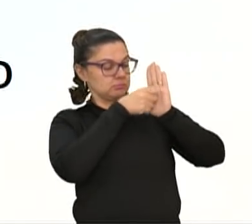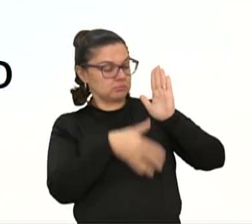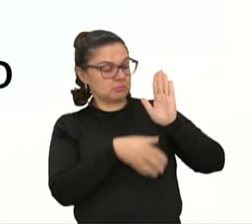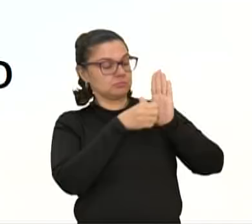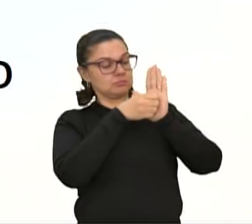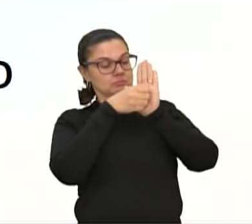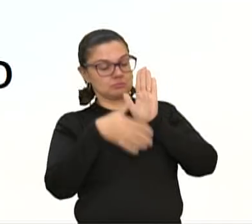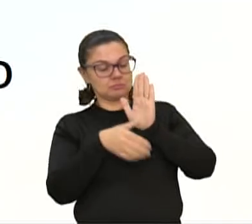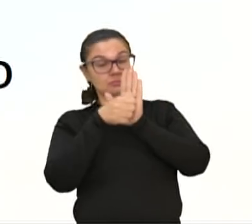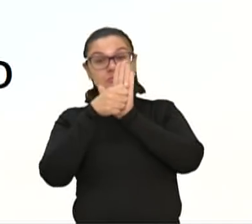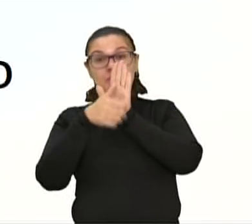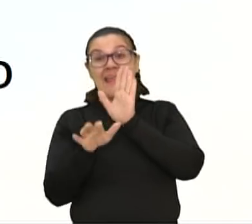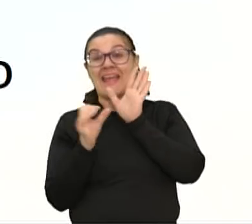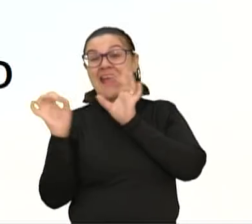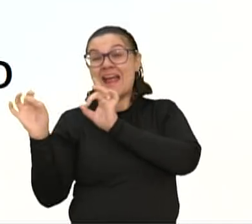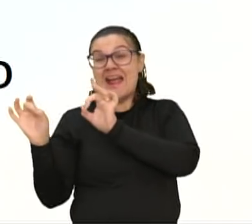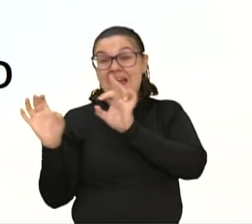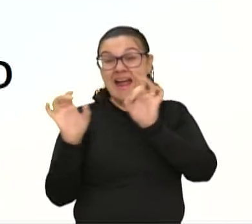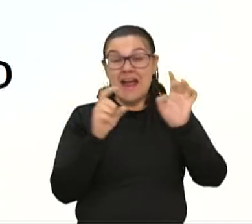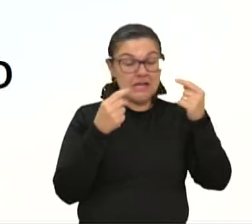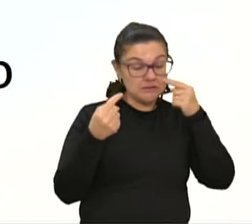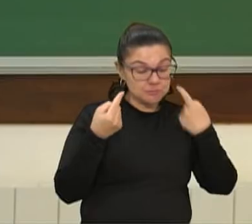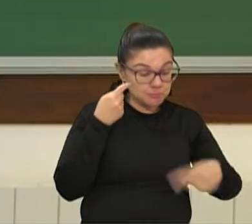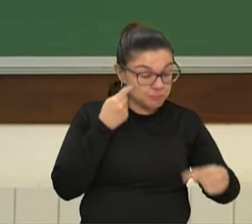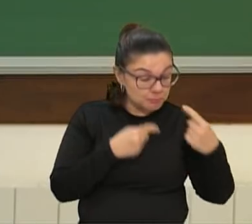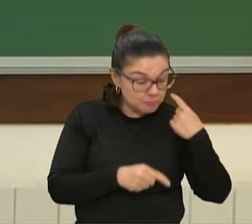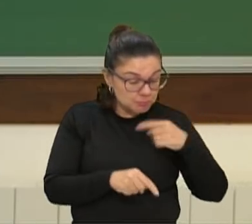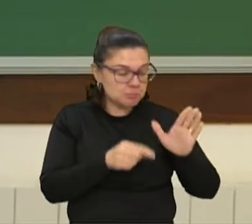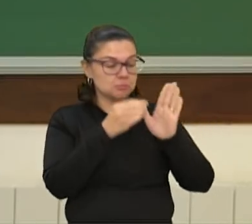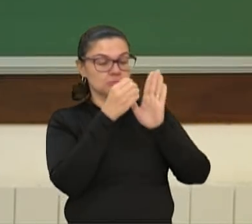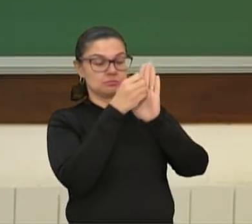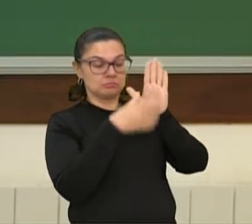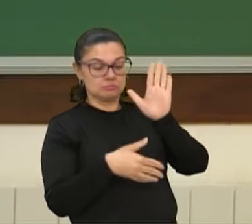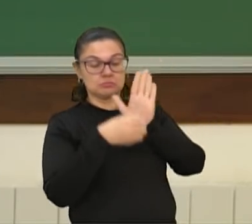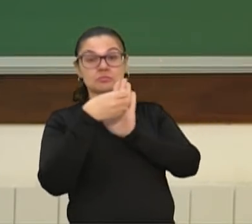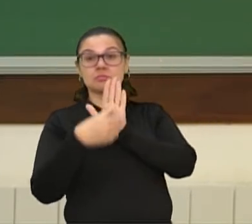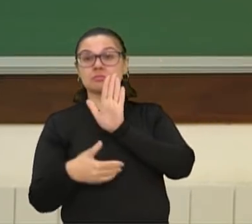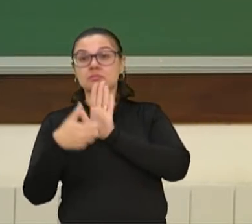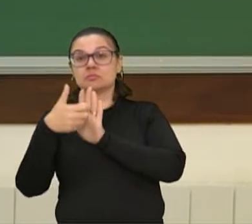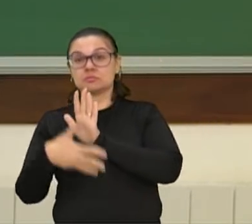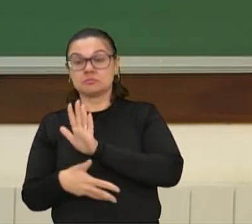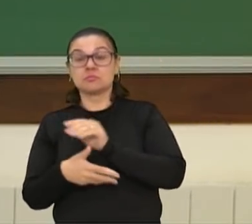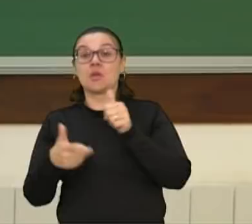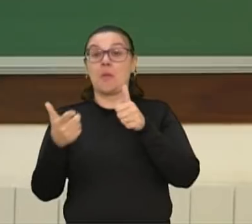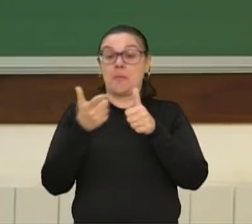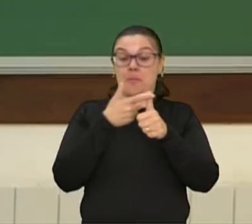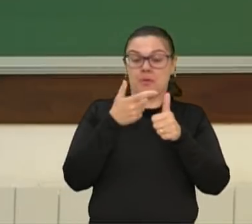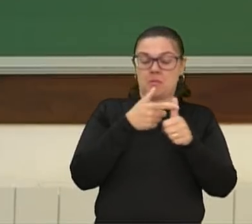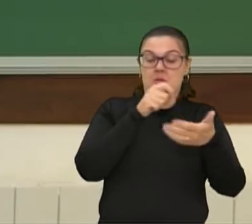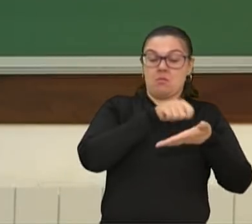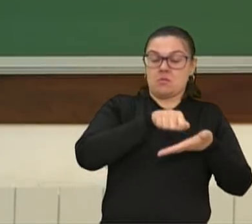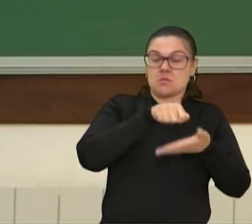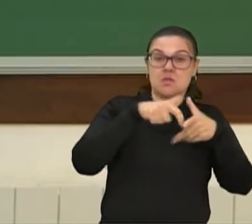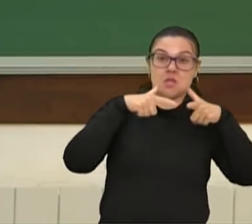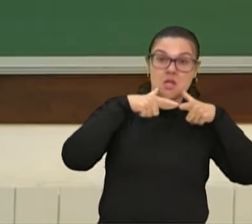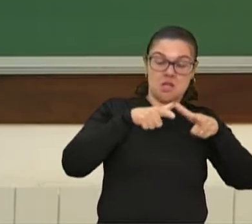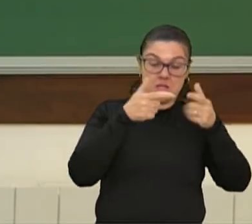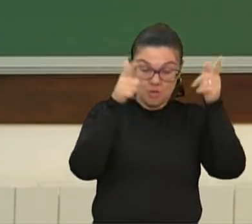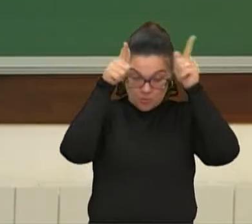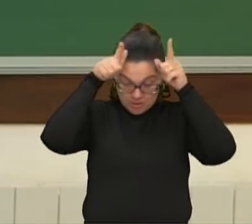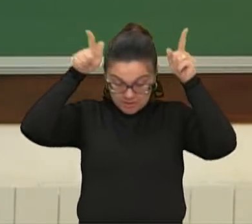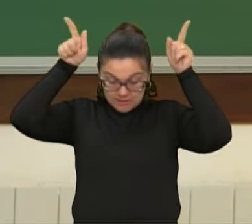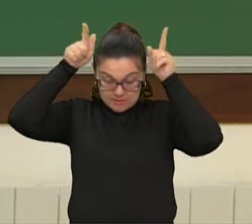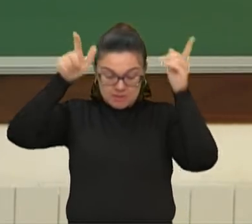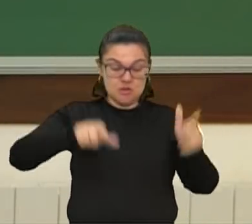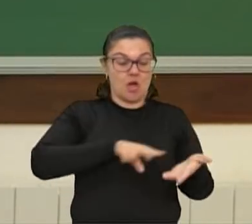texto, cada um dos escritos descoberto por eles, que, claro, inicialmente escrito em grego, e daí ele já fazendo